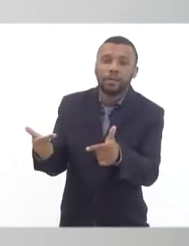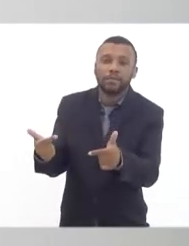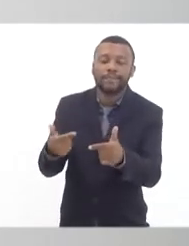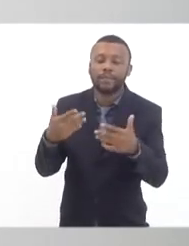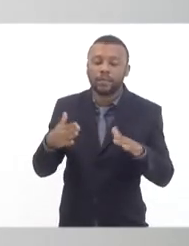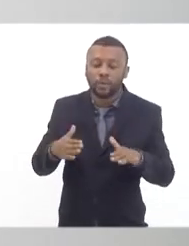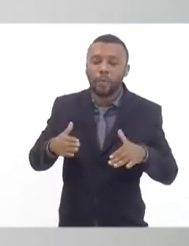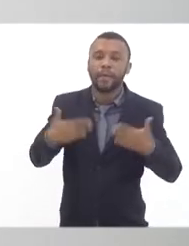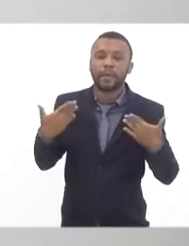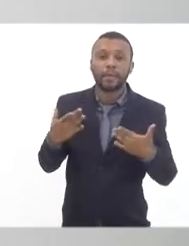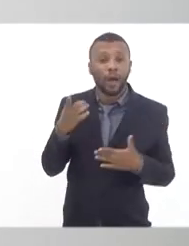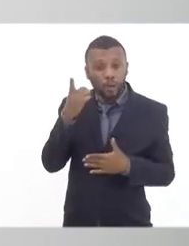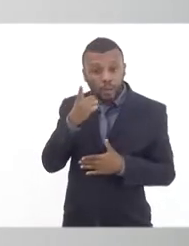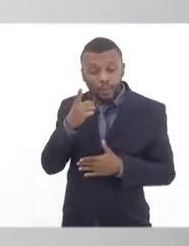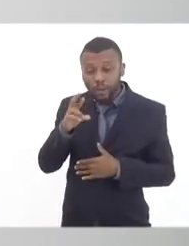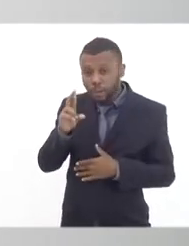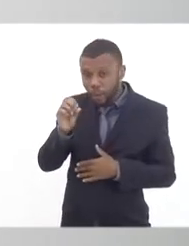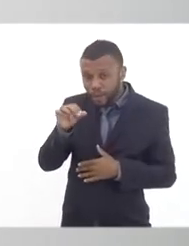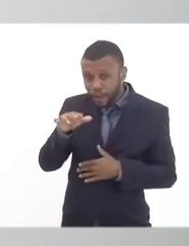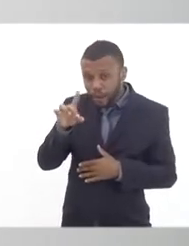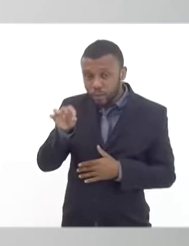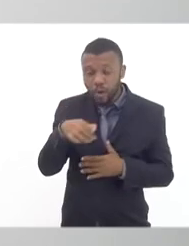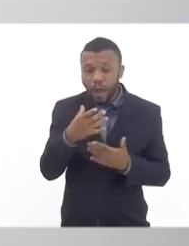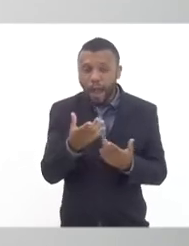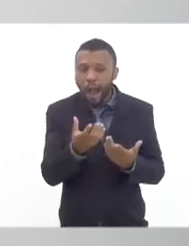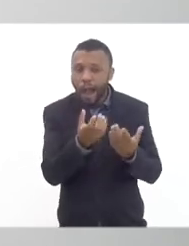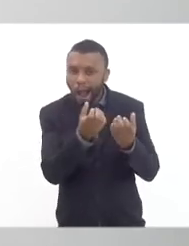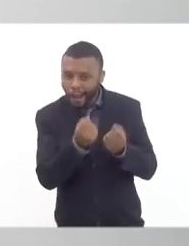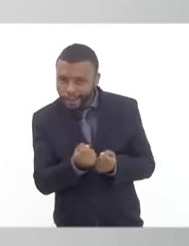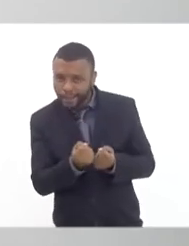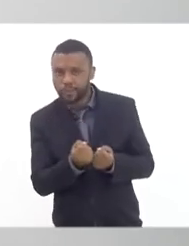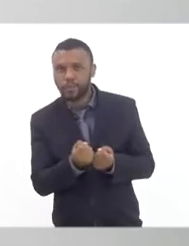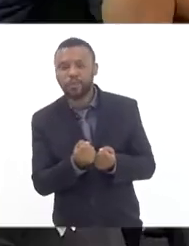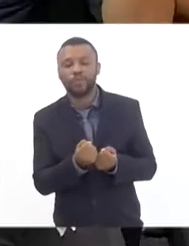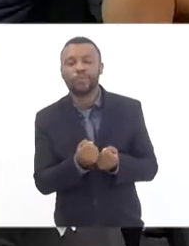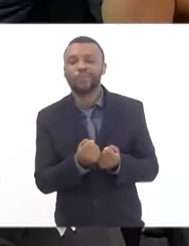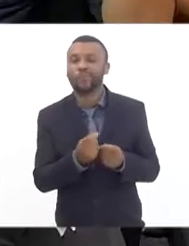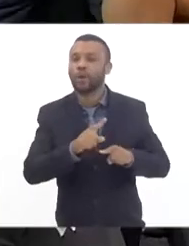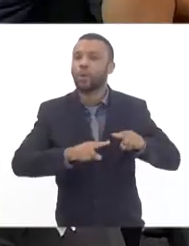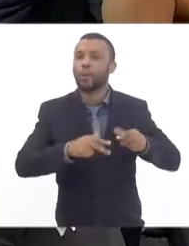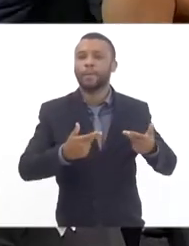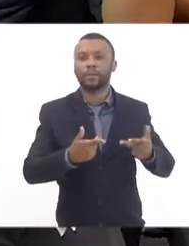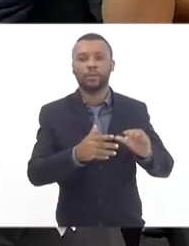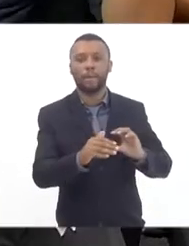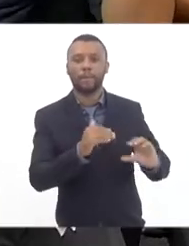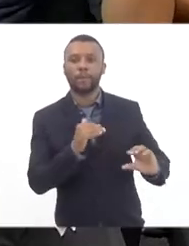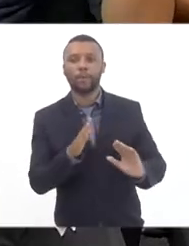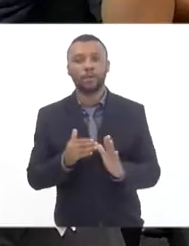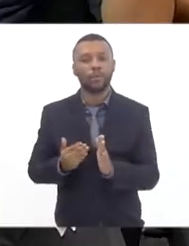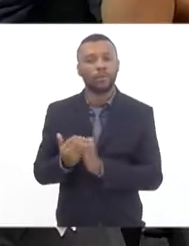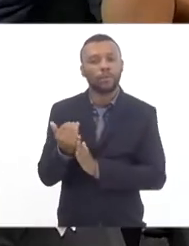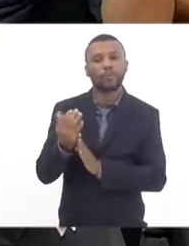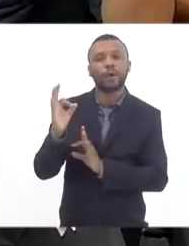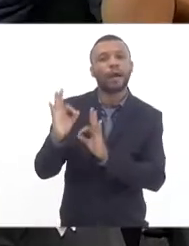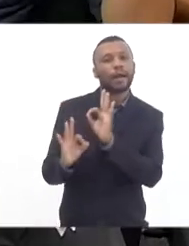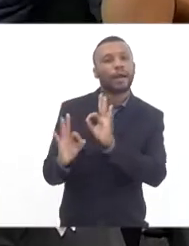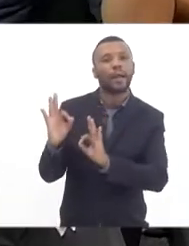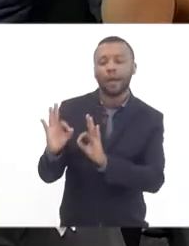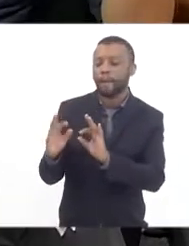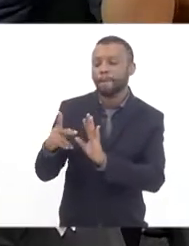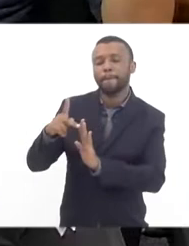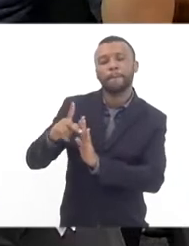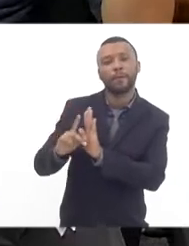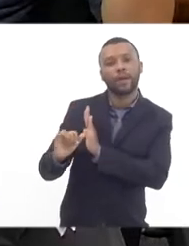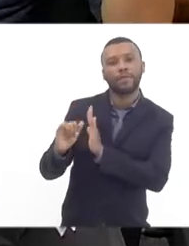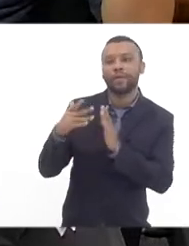acolheu, literalmente, todo o material que a gente enviou e começou a elaborar um projeto de lei, né? E foi